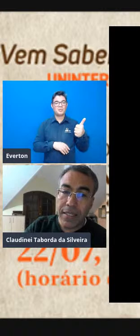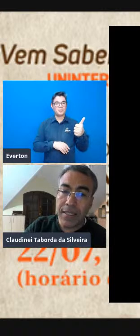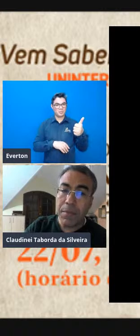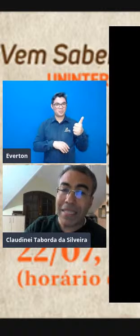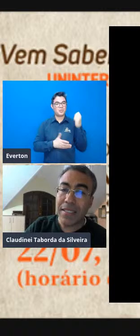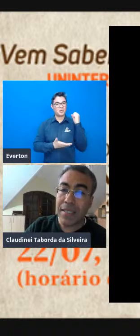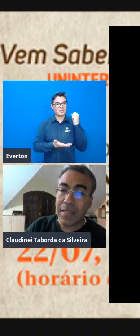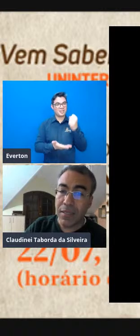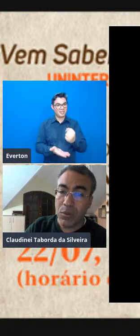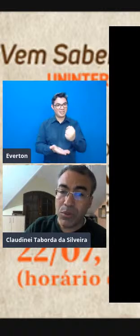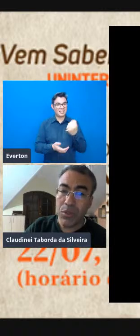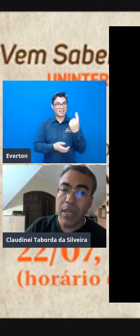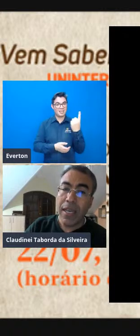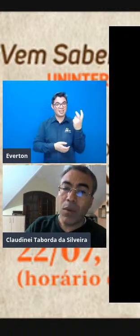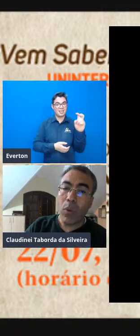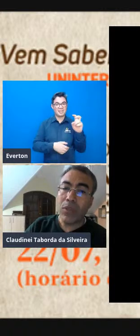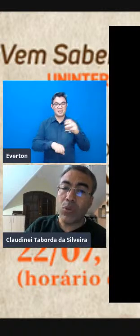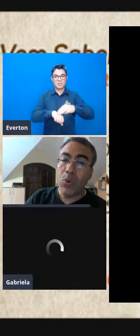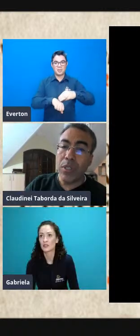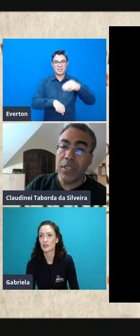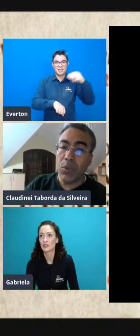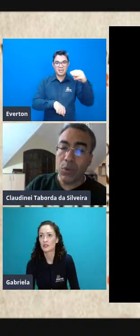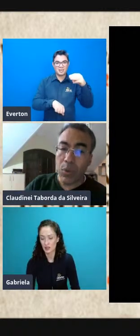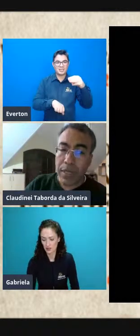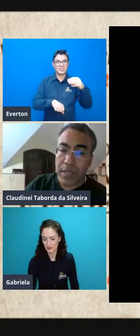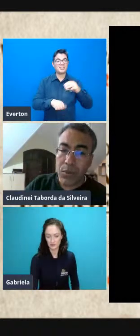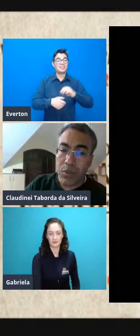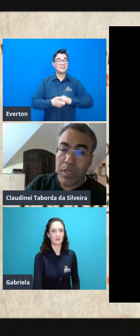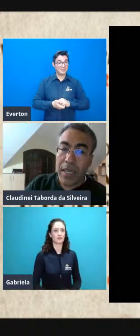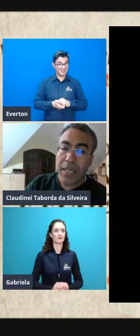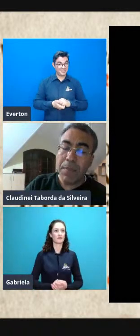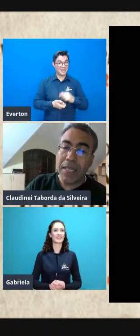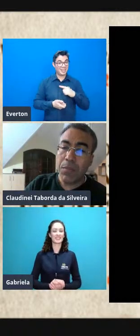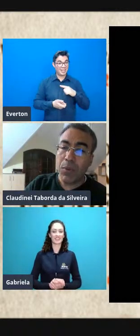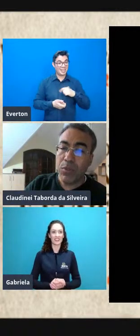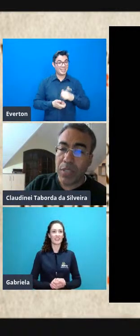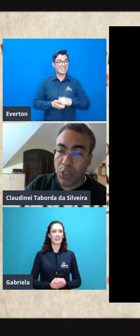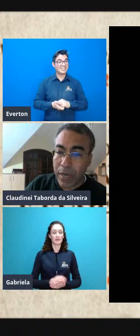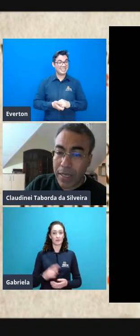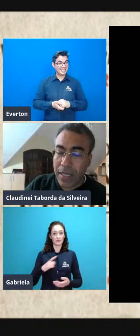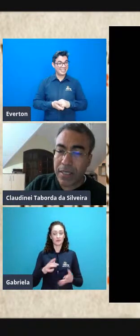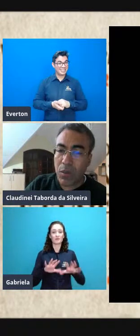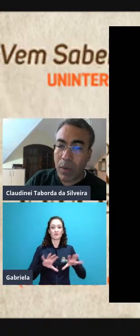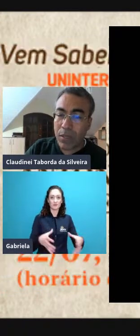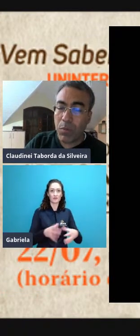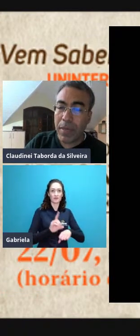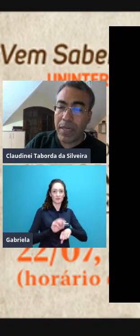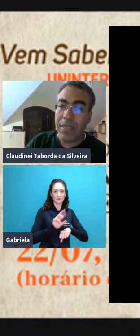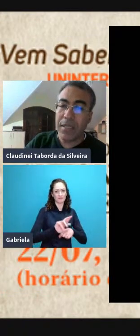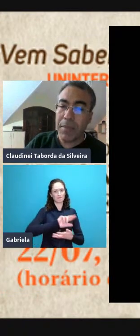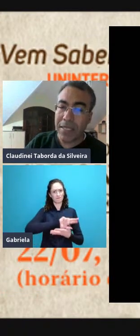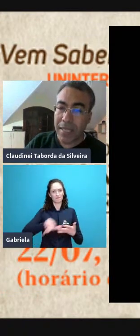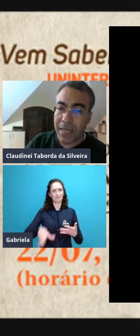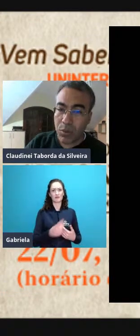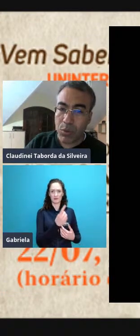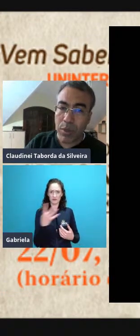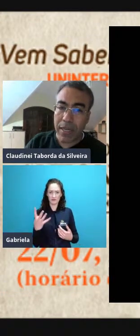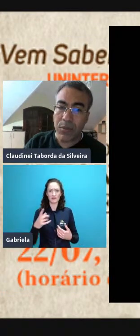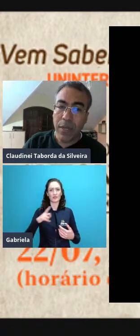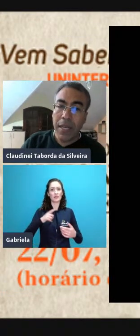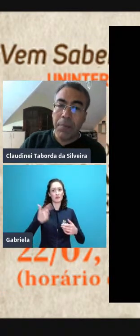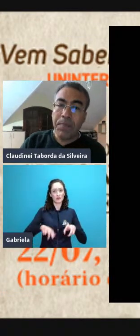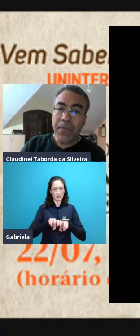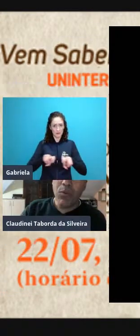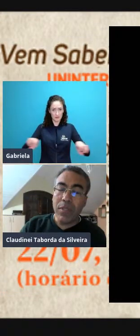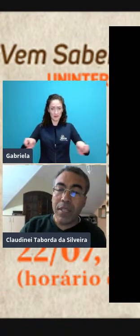15 mestrandos 14 doutorandos e participou de 144 bancas de mestrado e